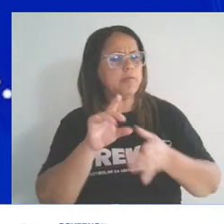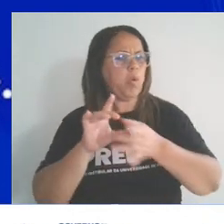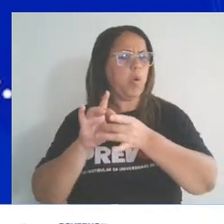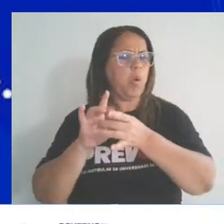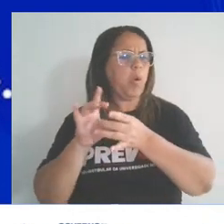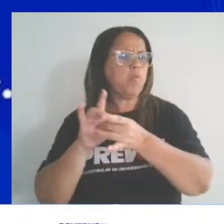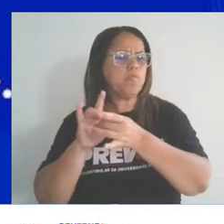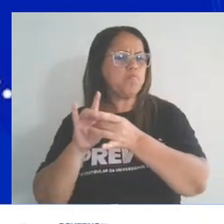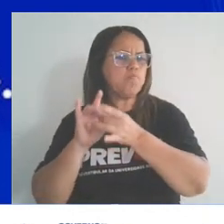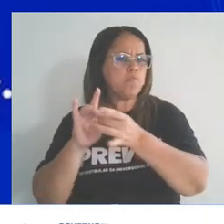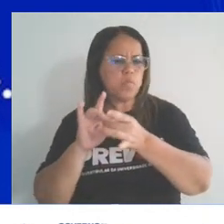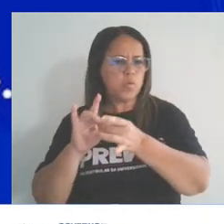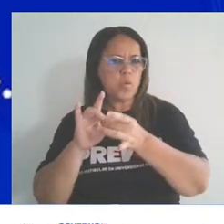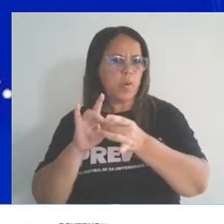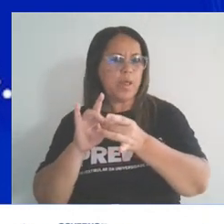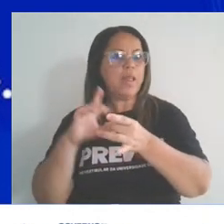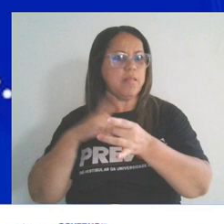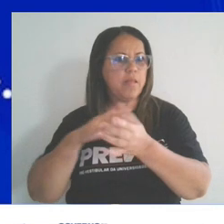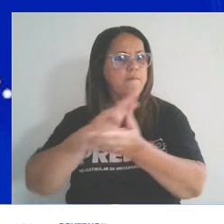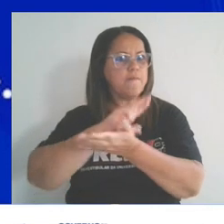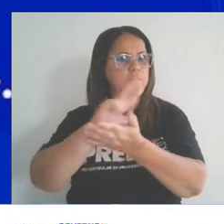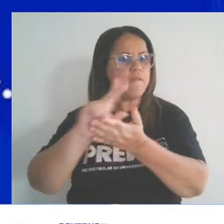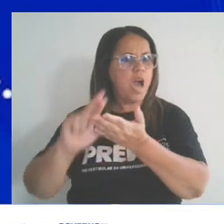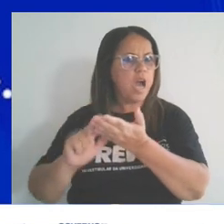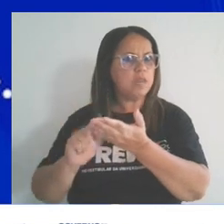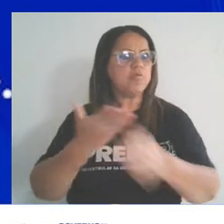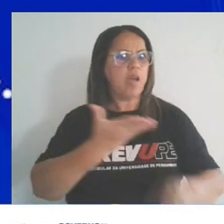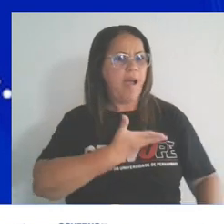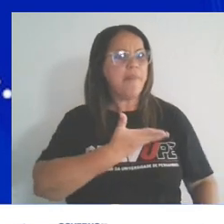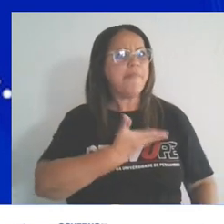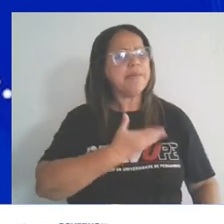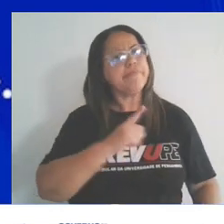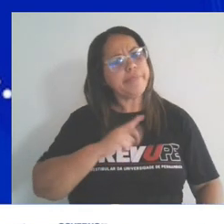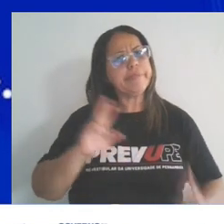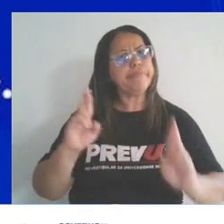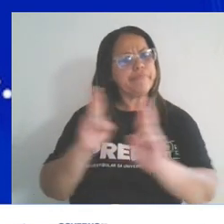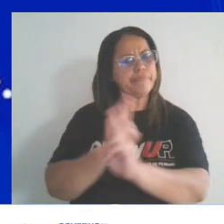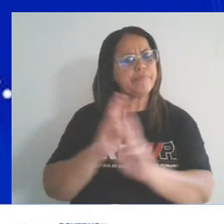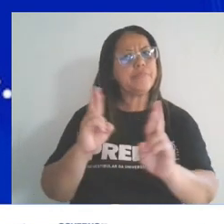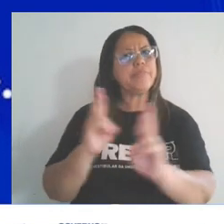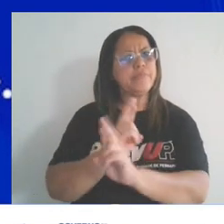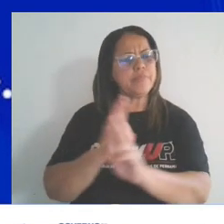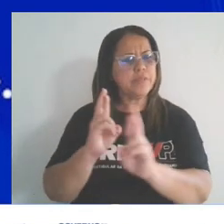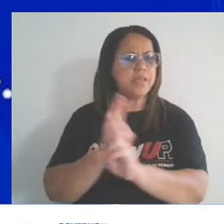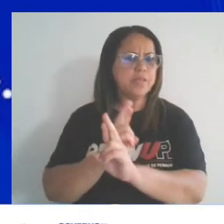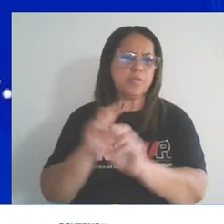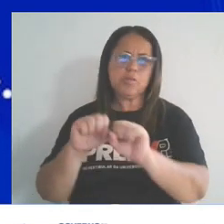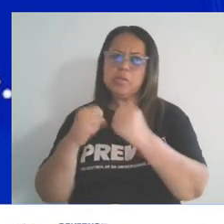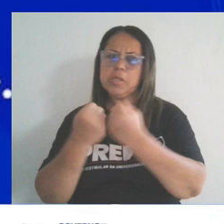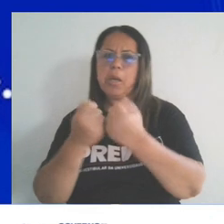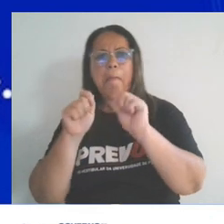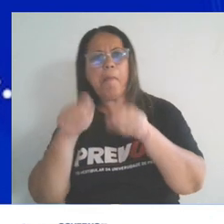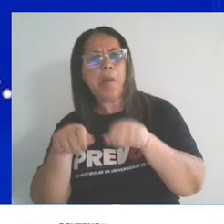um conjunto de amigos, ou seja, um conjunto de relações sociais que podem ser parentais ou não